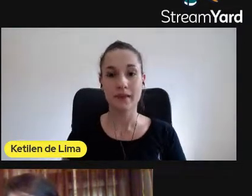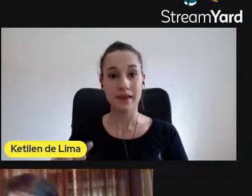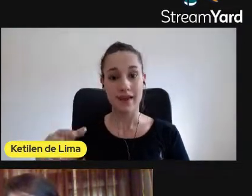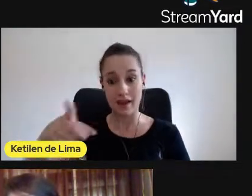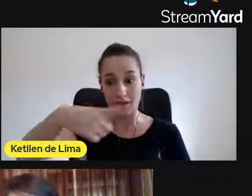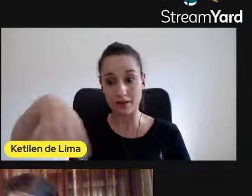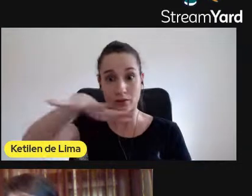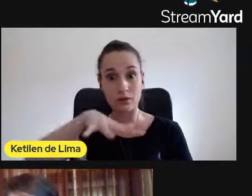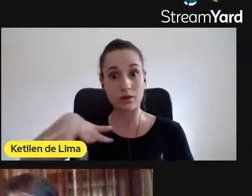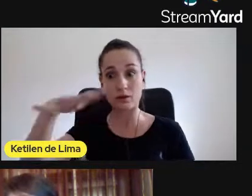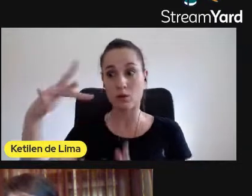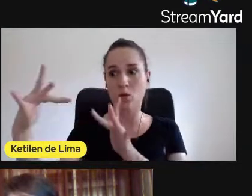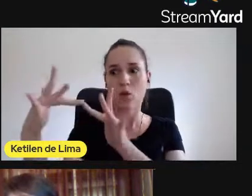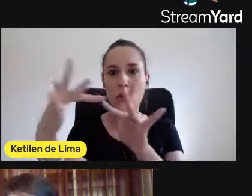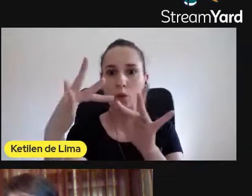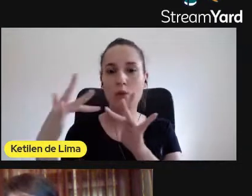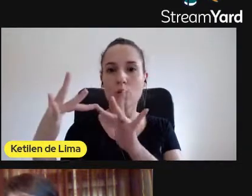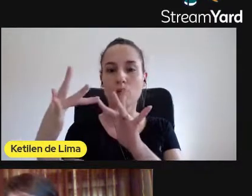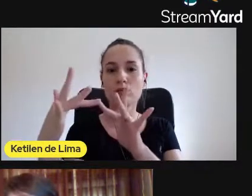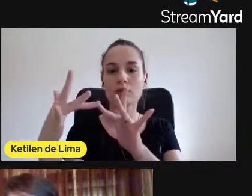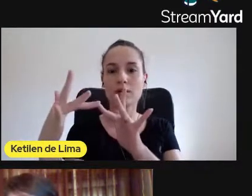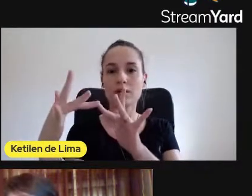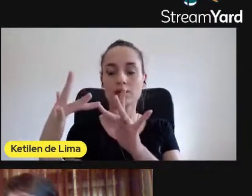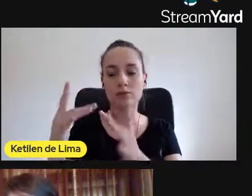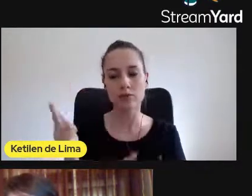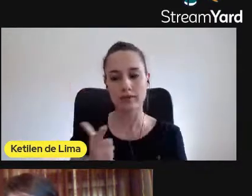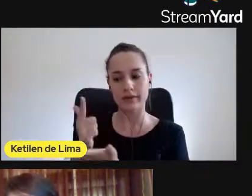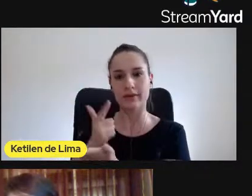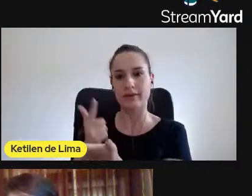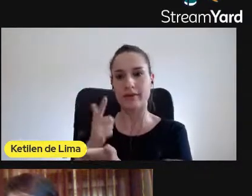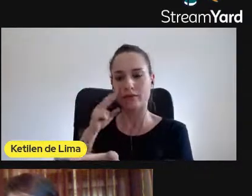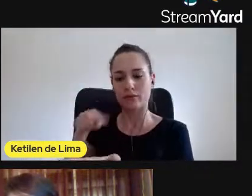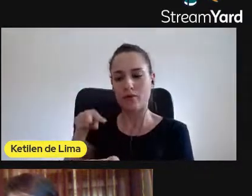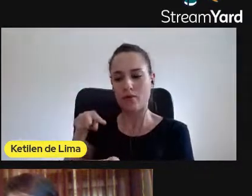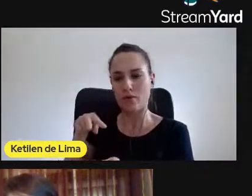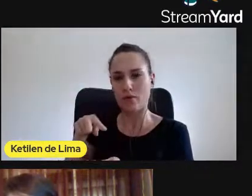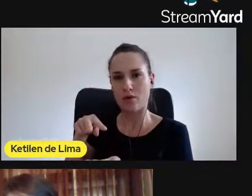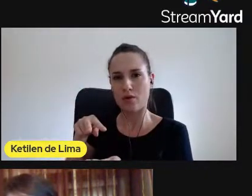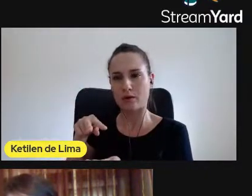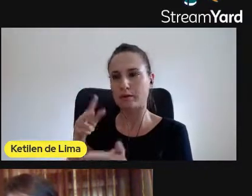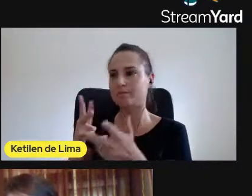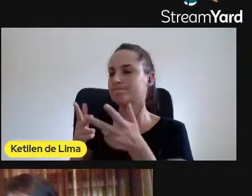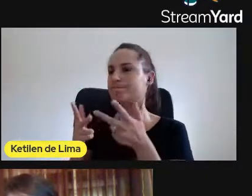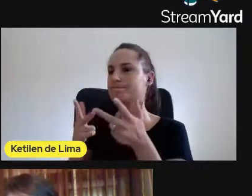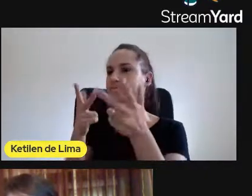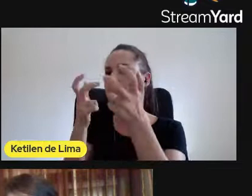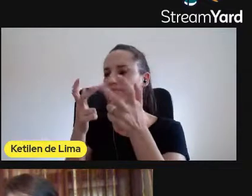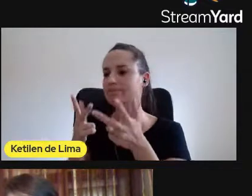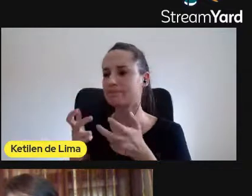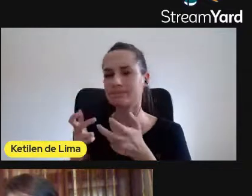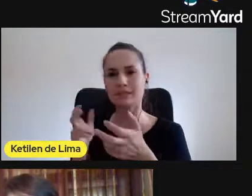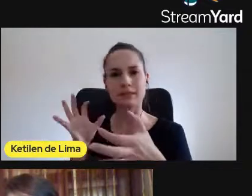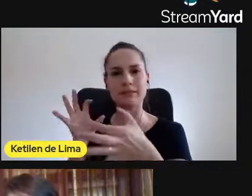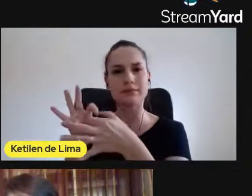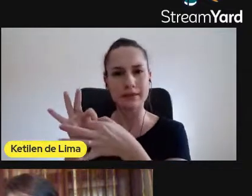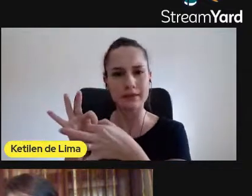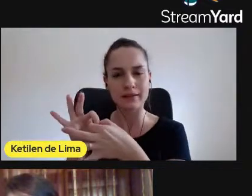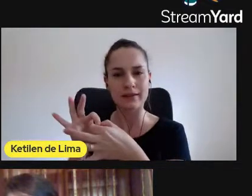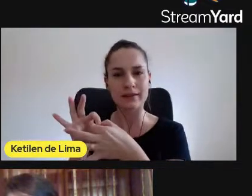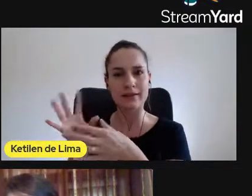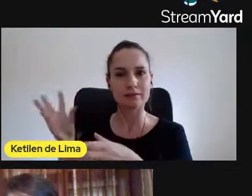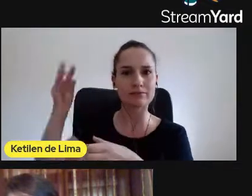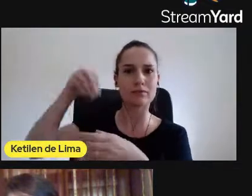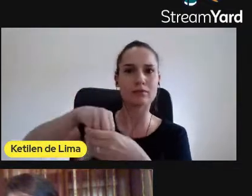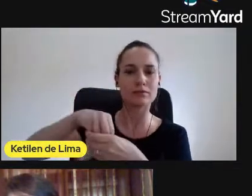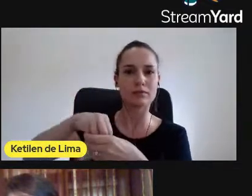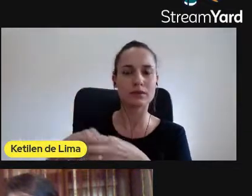gente tem hoje, e a pessoa que lê o livro do Desassossego hoje tem como meio externo uma pandemia, né?